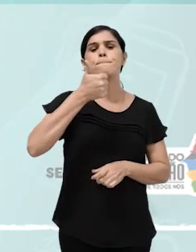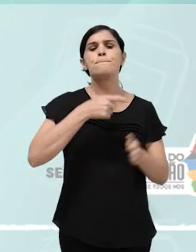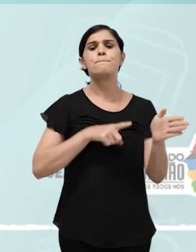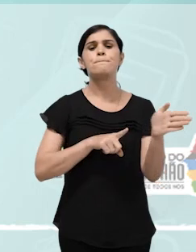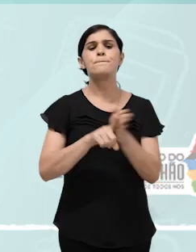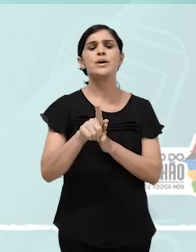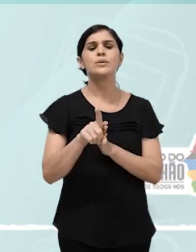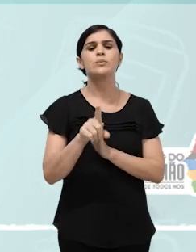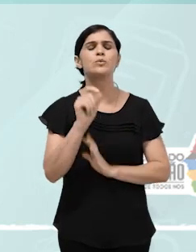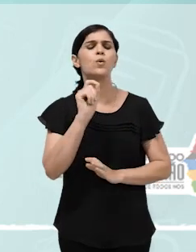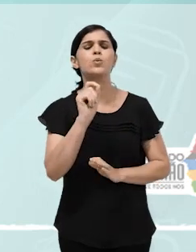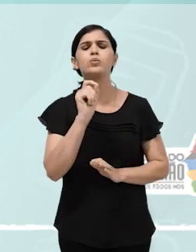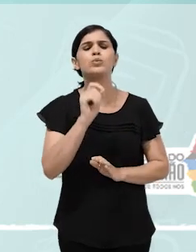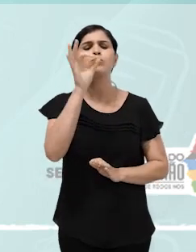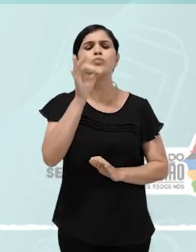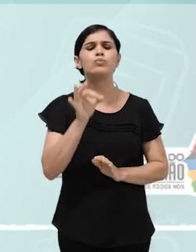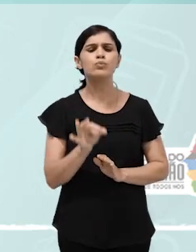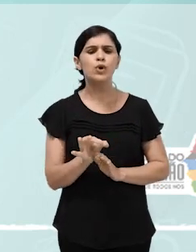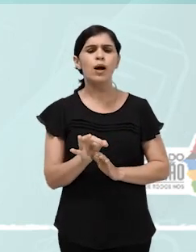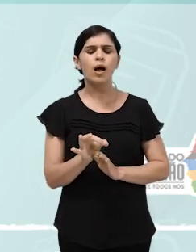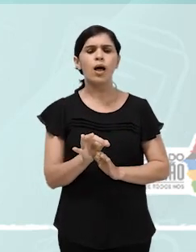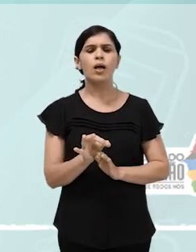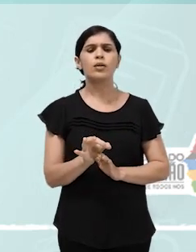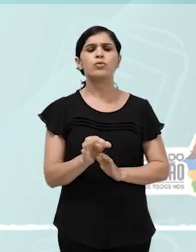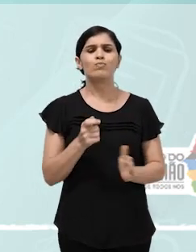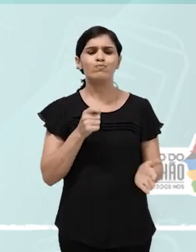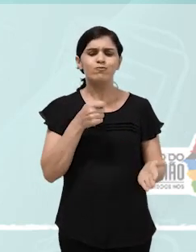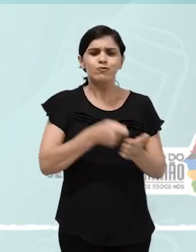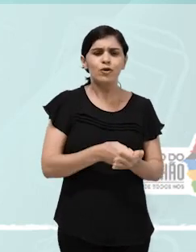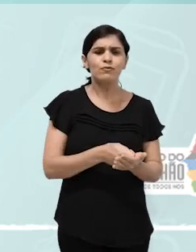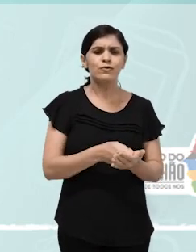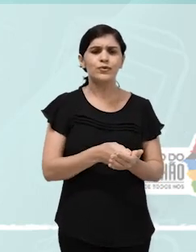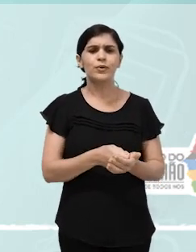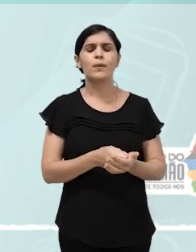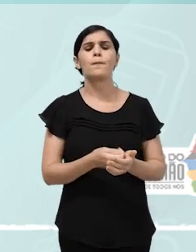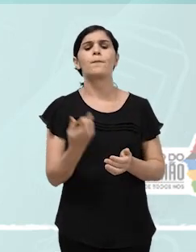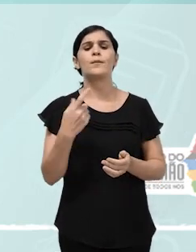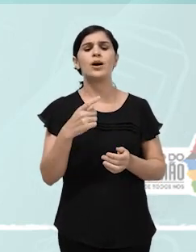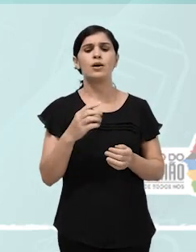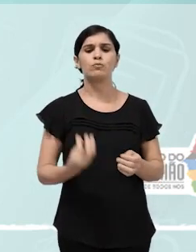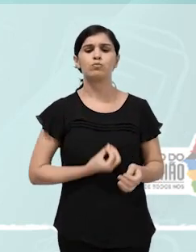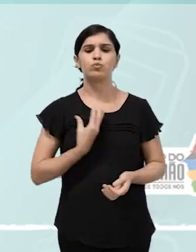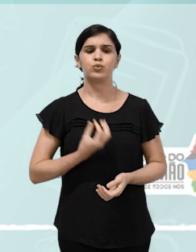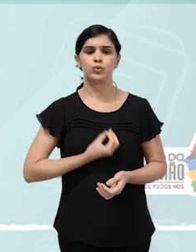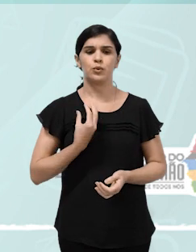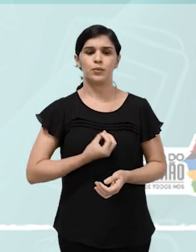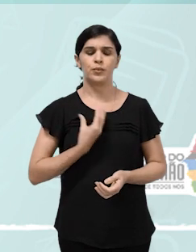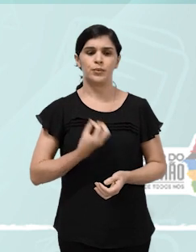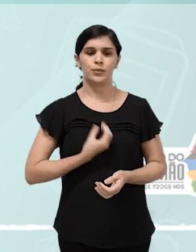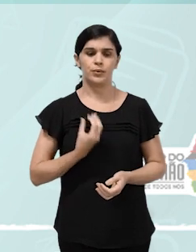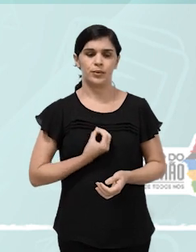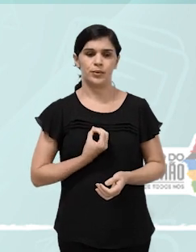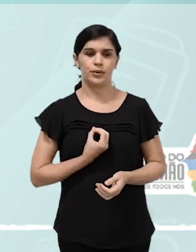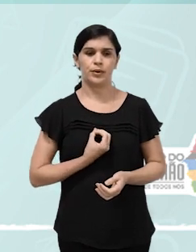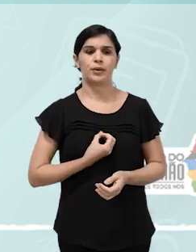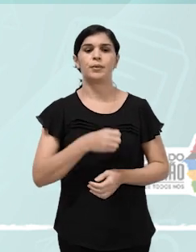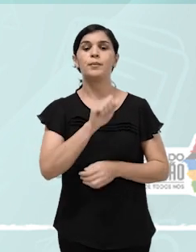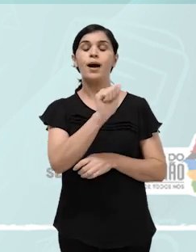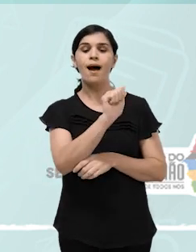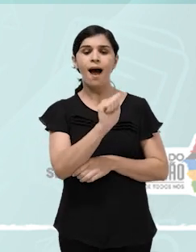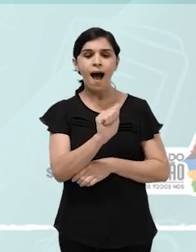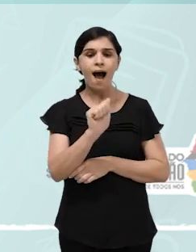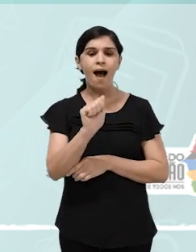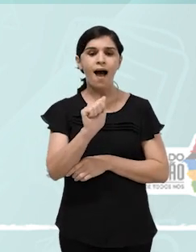que é correto afirmar sobre o trovadorismo? Tá? Então, é correto afirmar sobre o trovadorismo que, letra